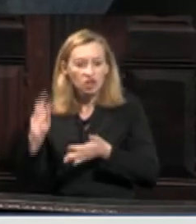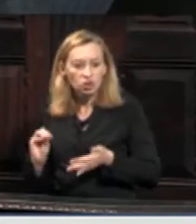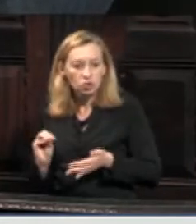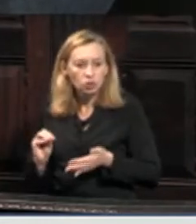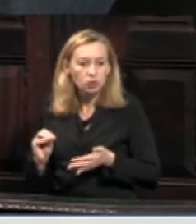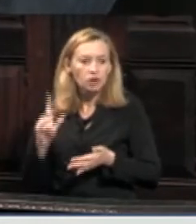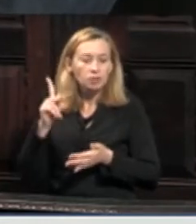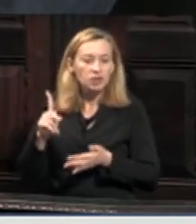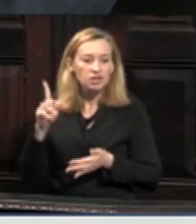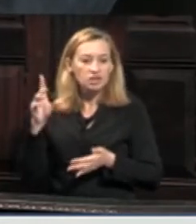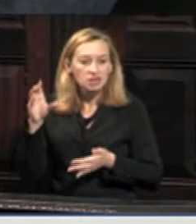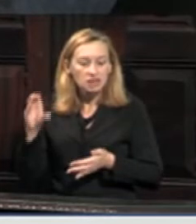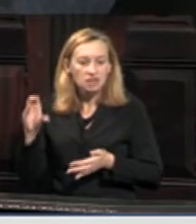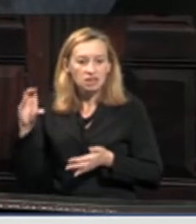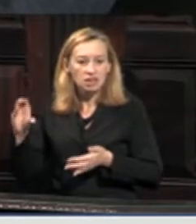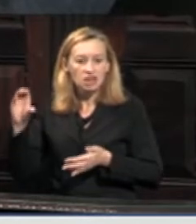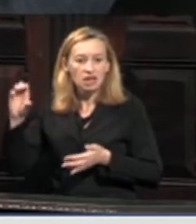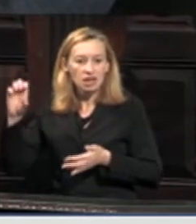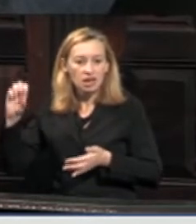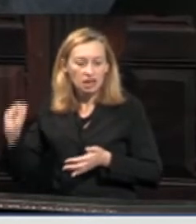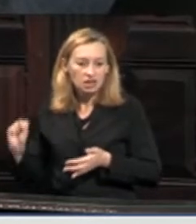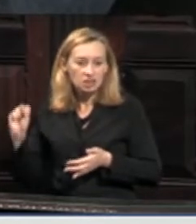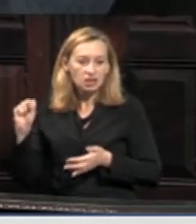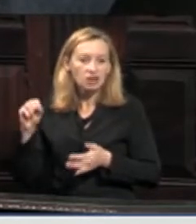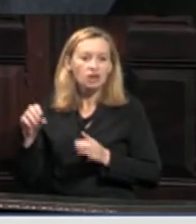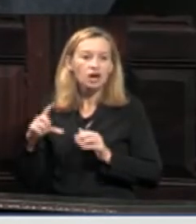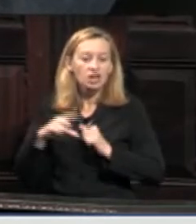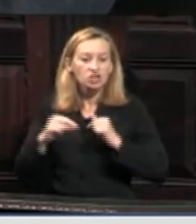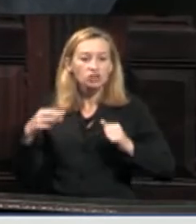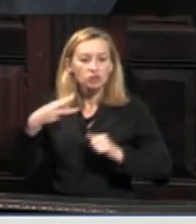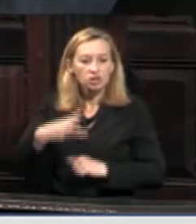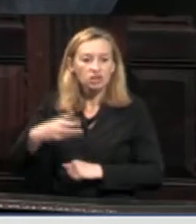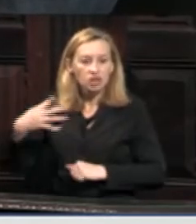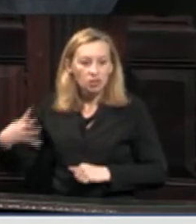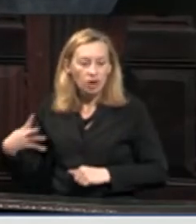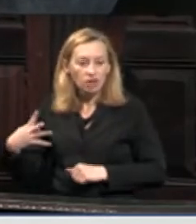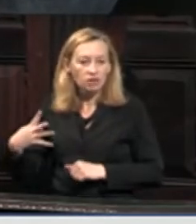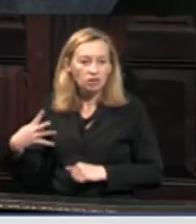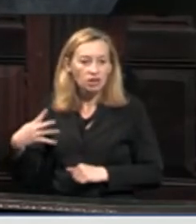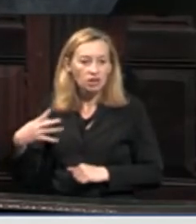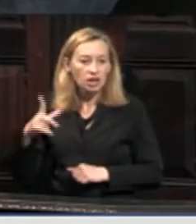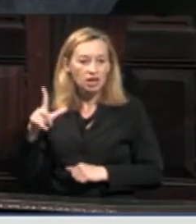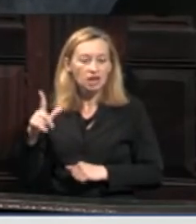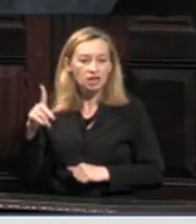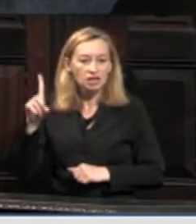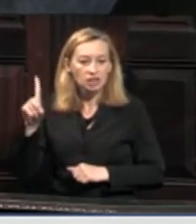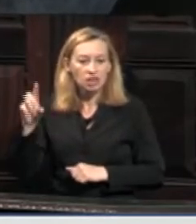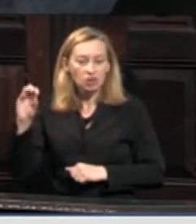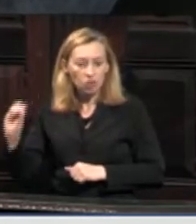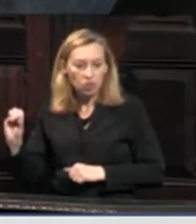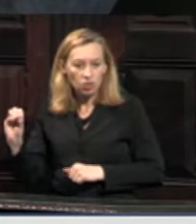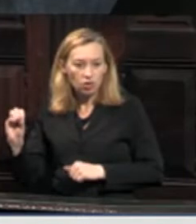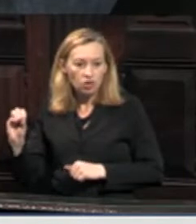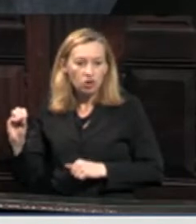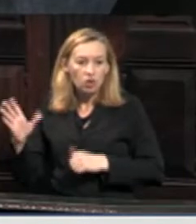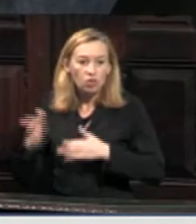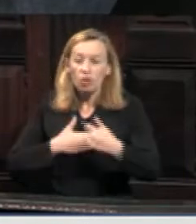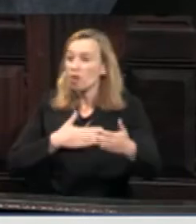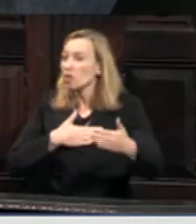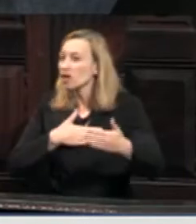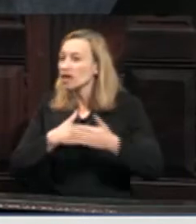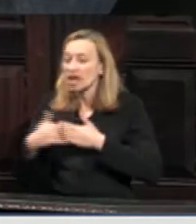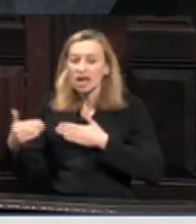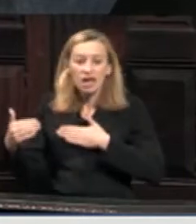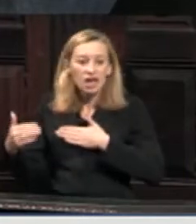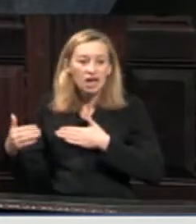ao PCCS no artigo 34 da LDO, para evitar qualquer desculpa de